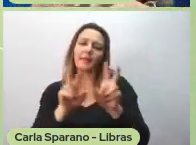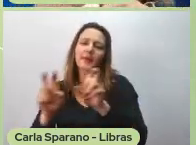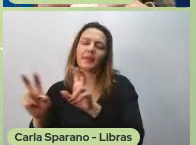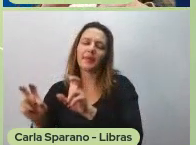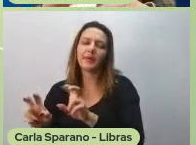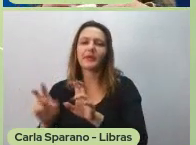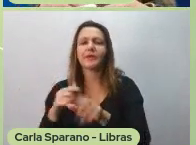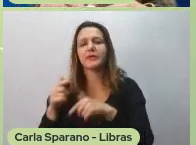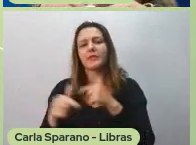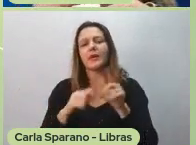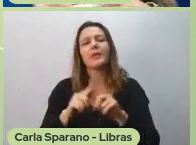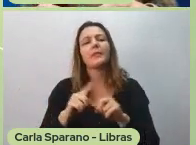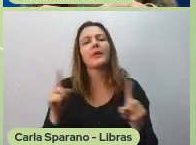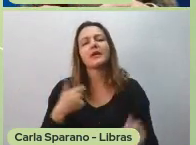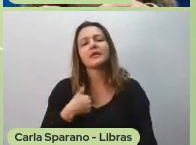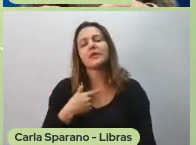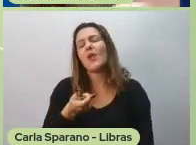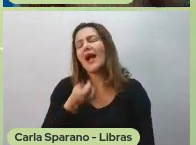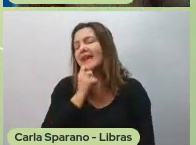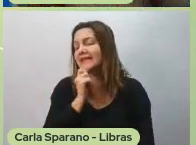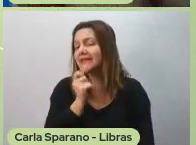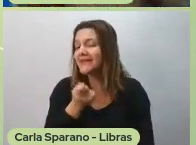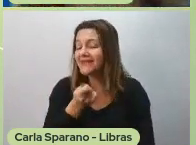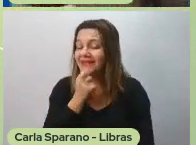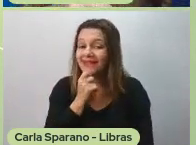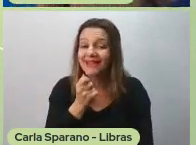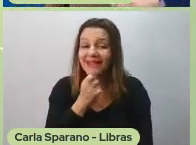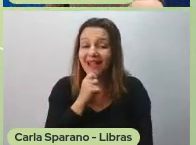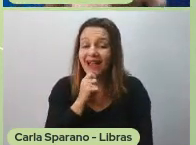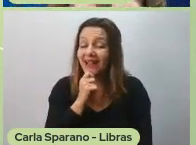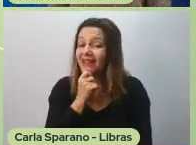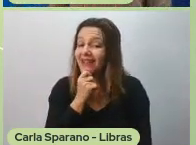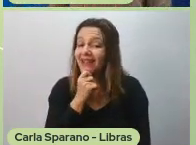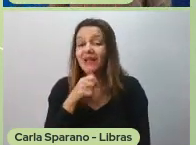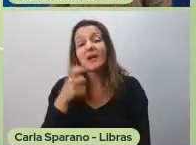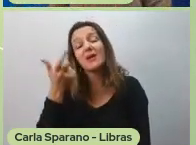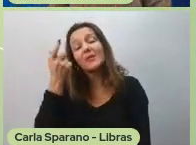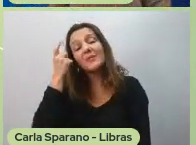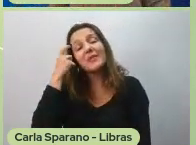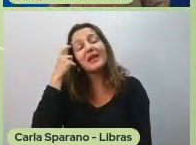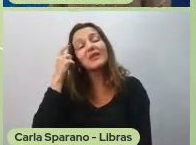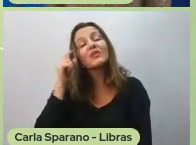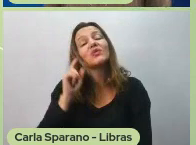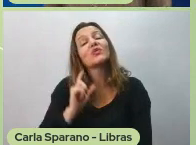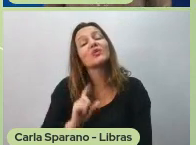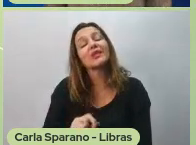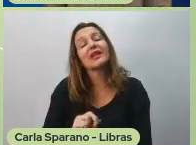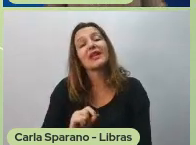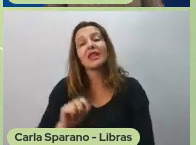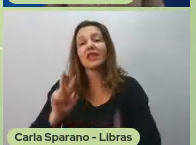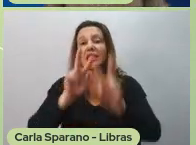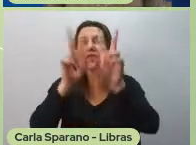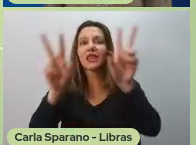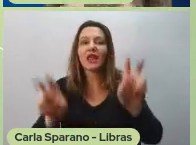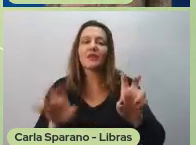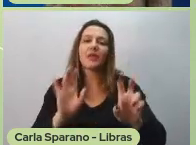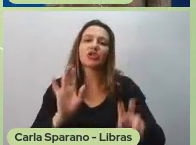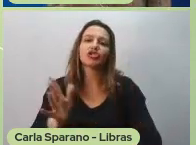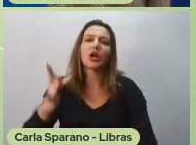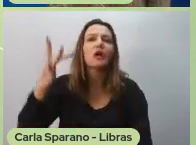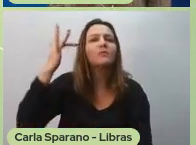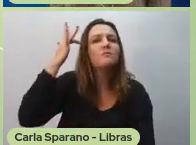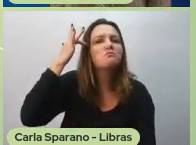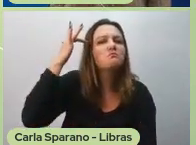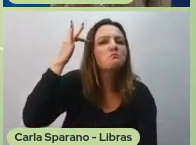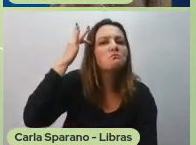eu não considero ainda que é um tema amadurecido. Eu considero que é um